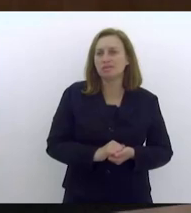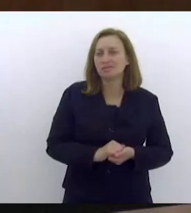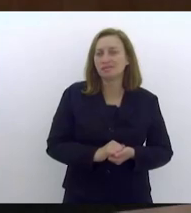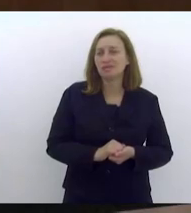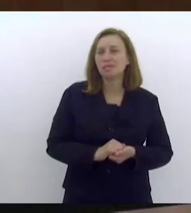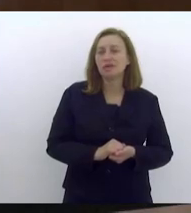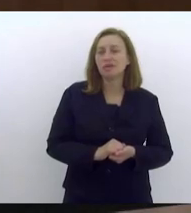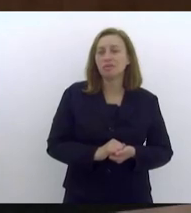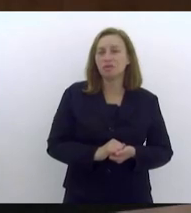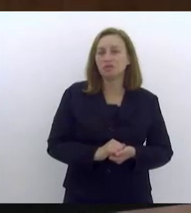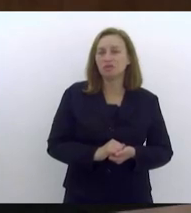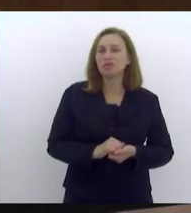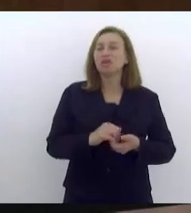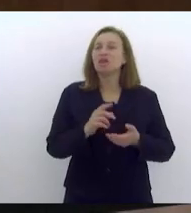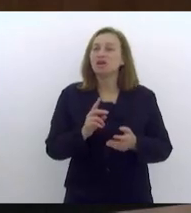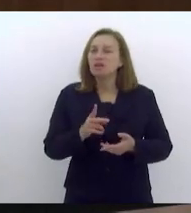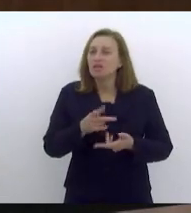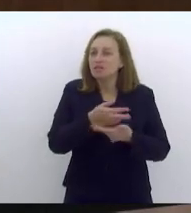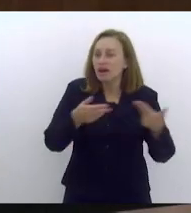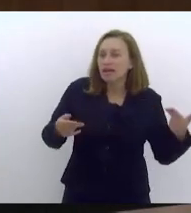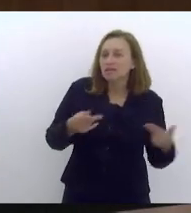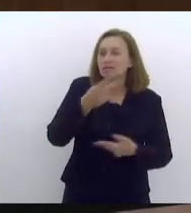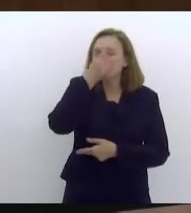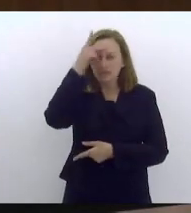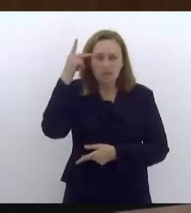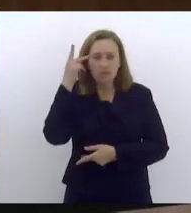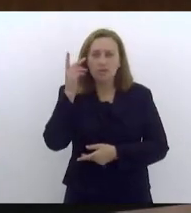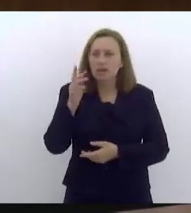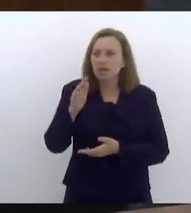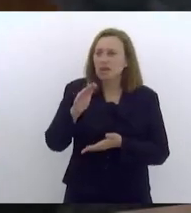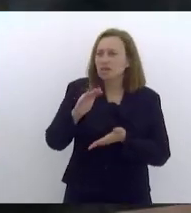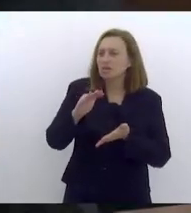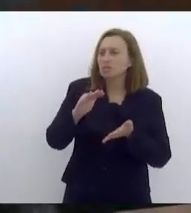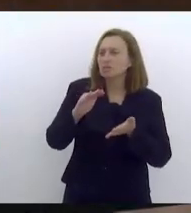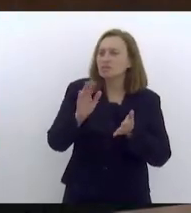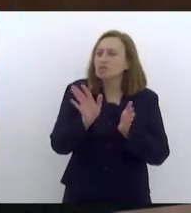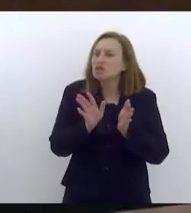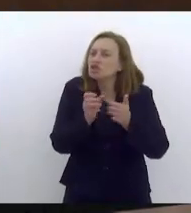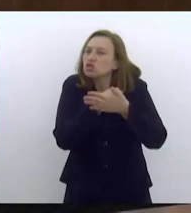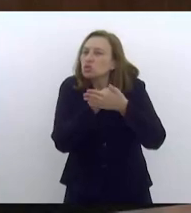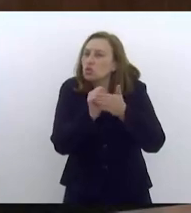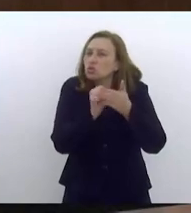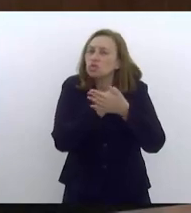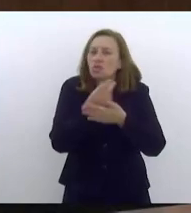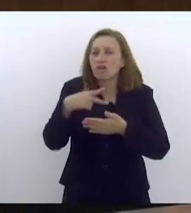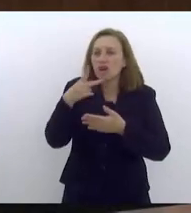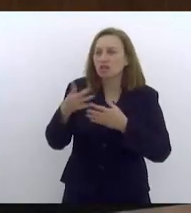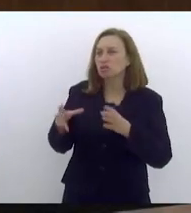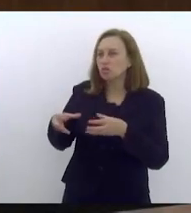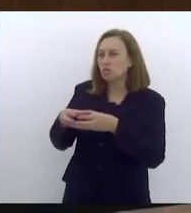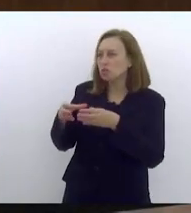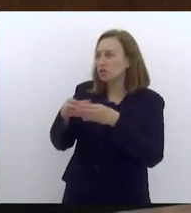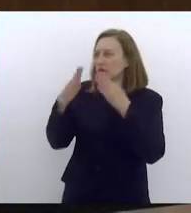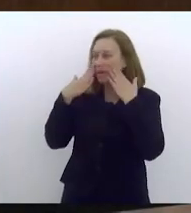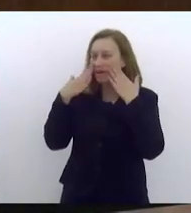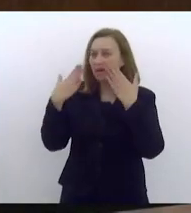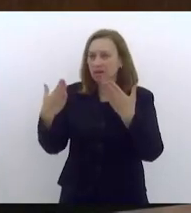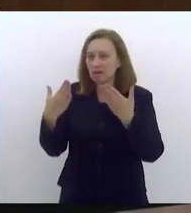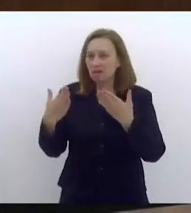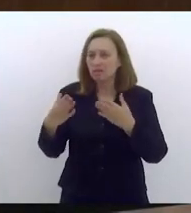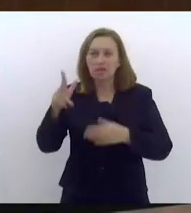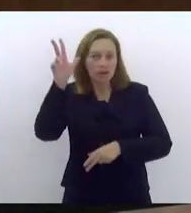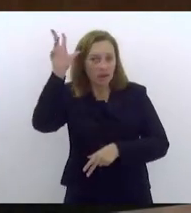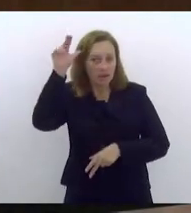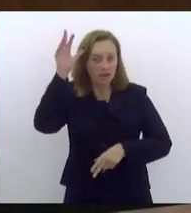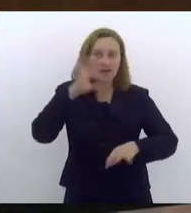passar pano na coisa, passar pano. Inclusive, saiu até aí dizendo que o grupo que apresentou, que era o Cavalo